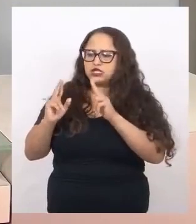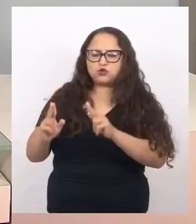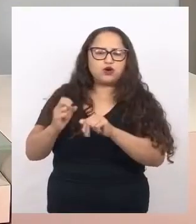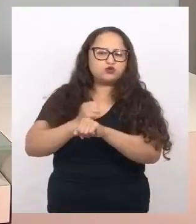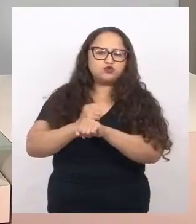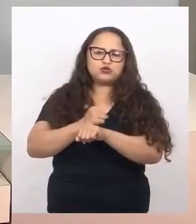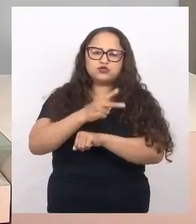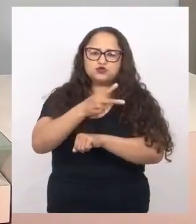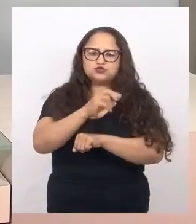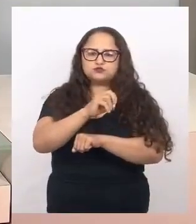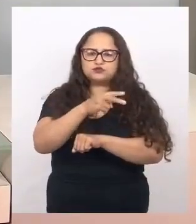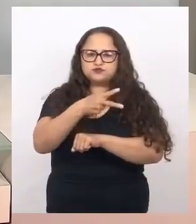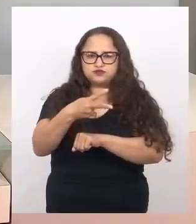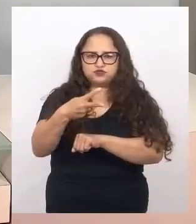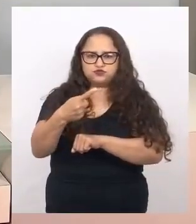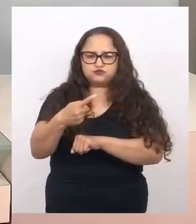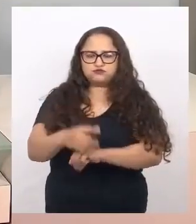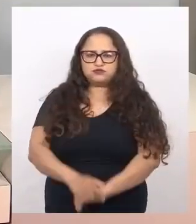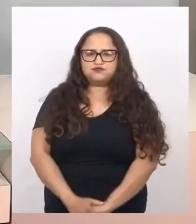2021.